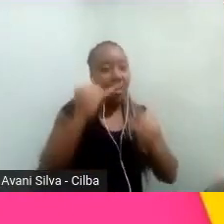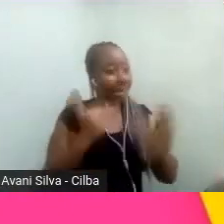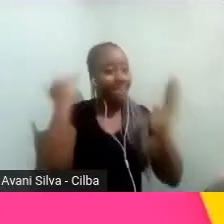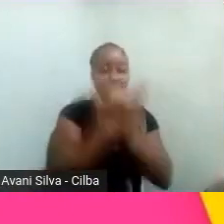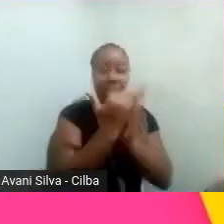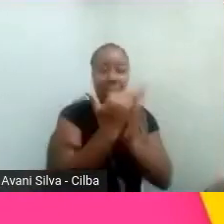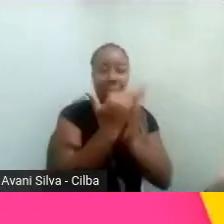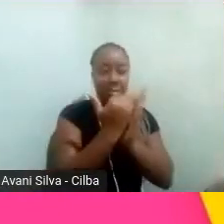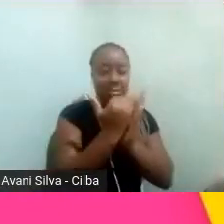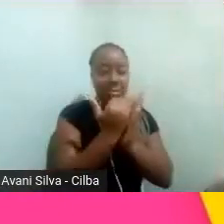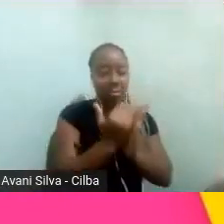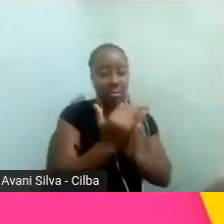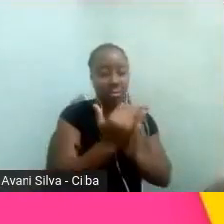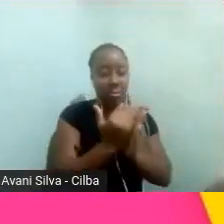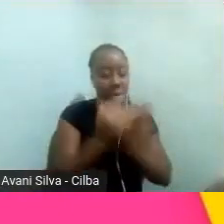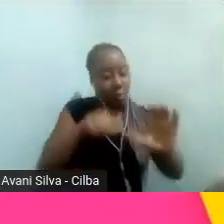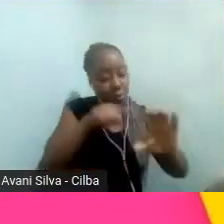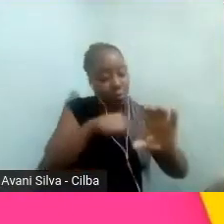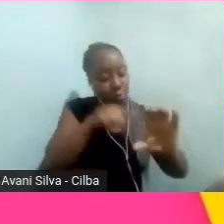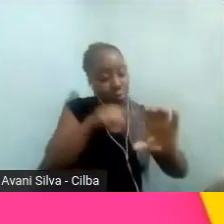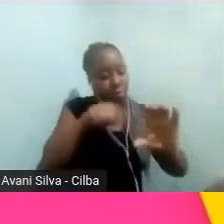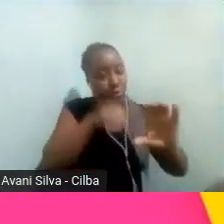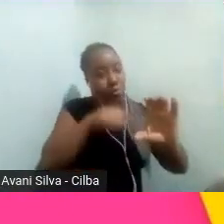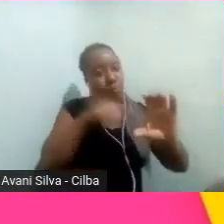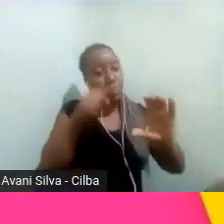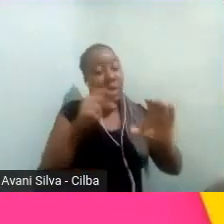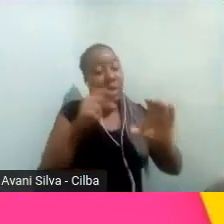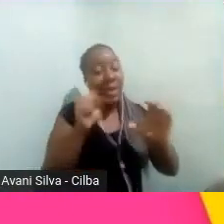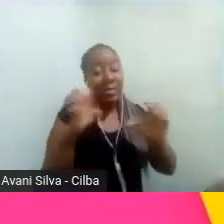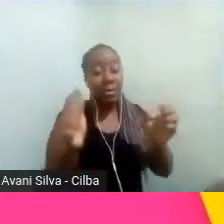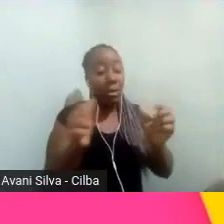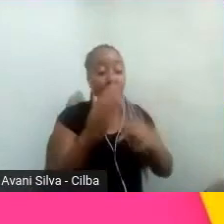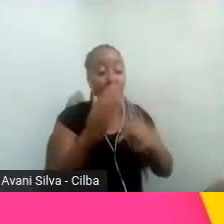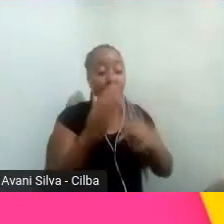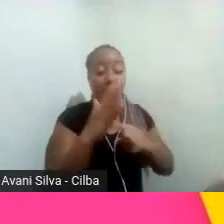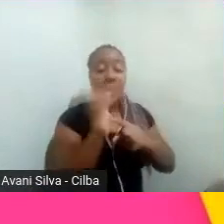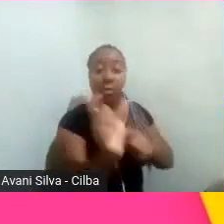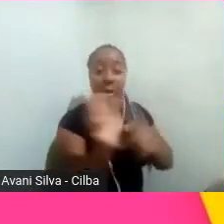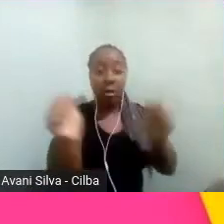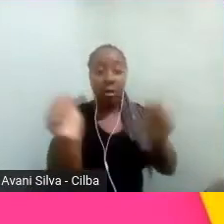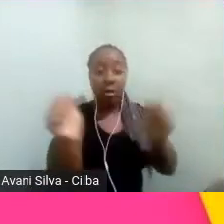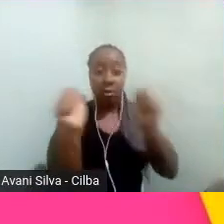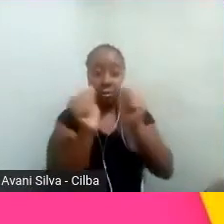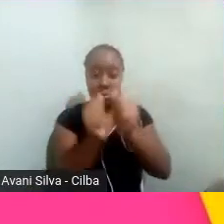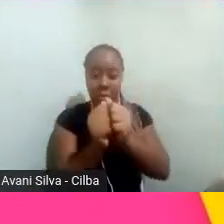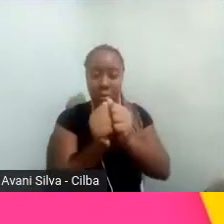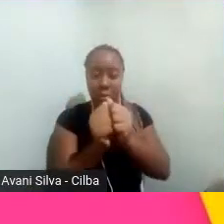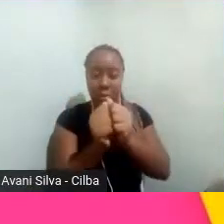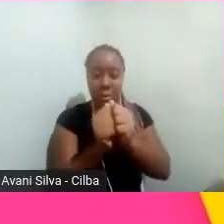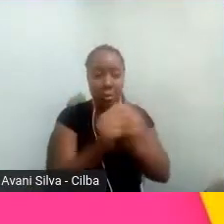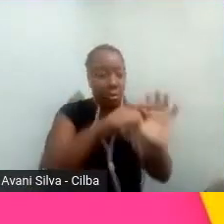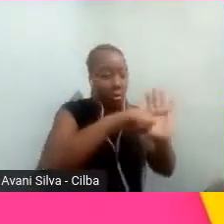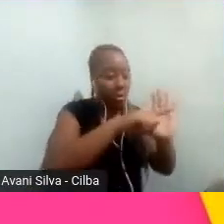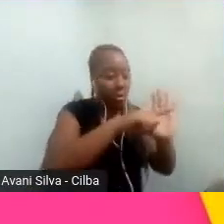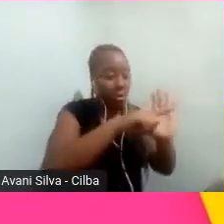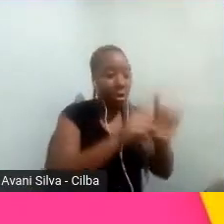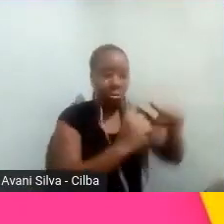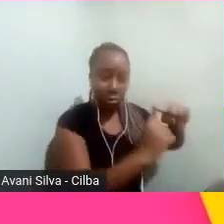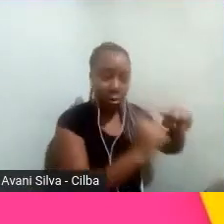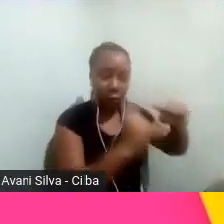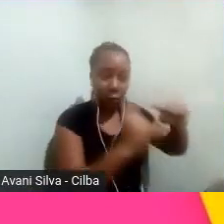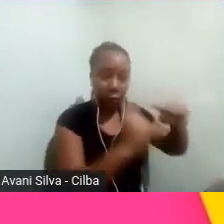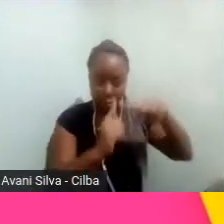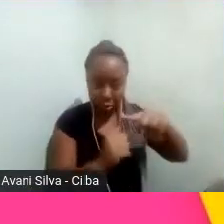ok? Se eu ligar as 2 baterias na mesma posição, positivo, positivo, negativo, negativo, e ligar